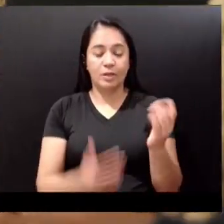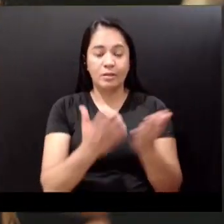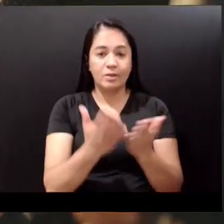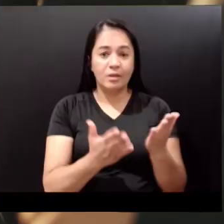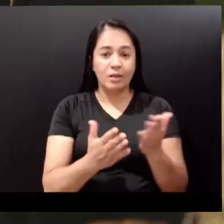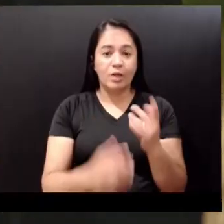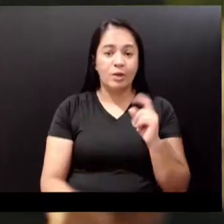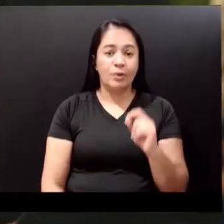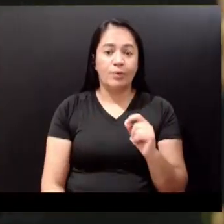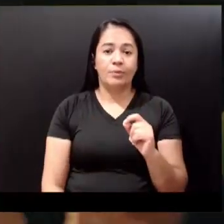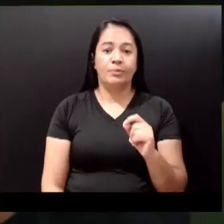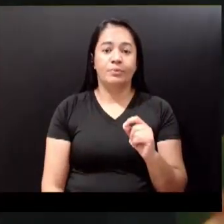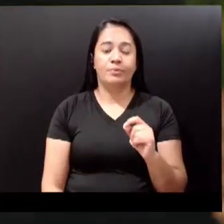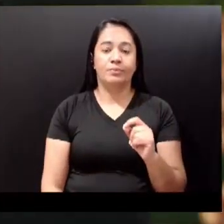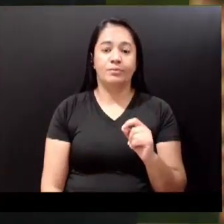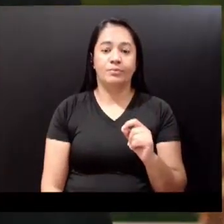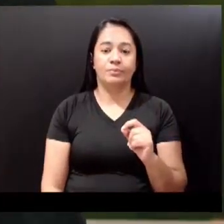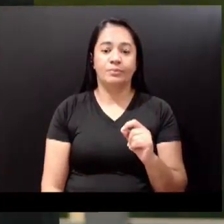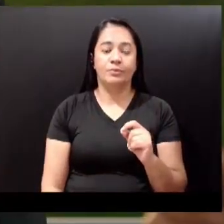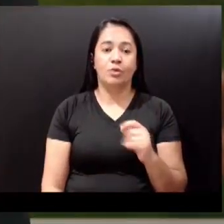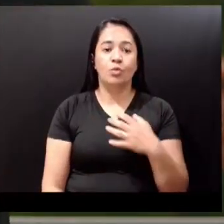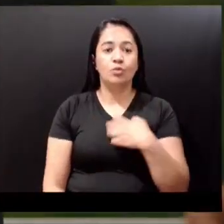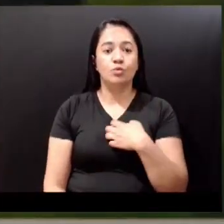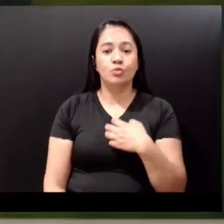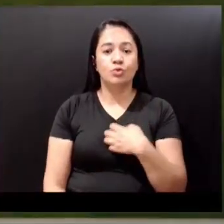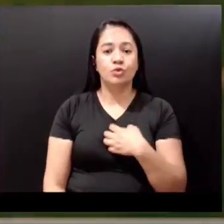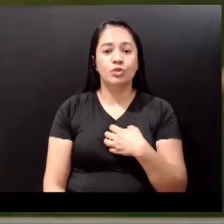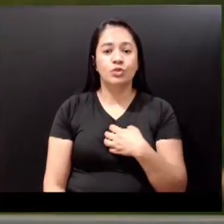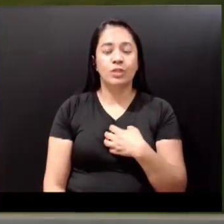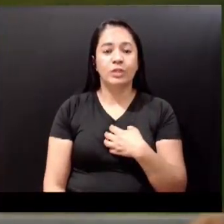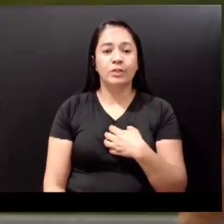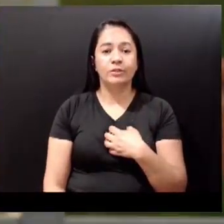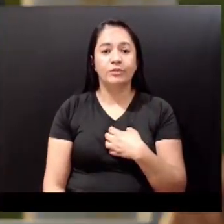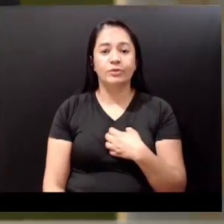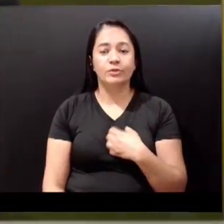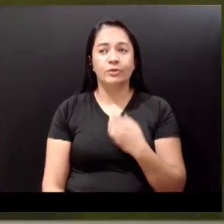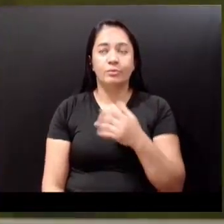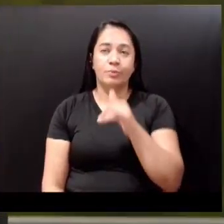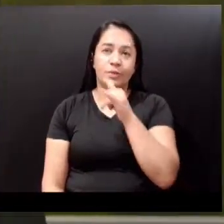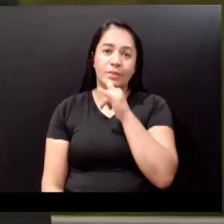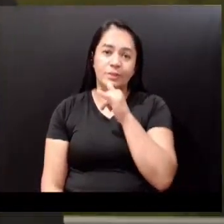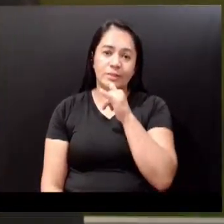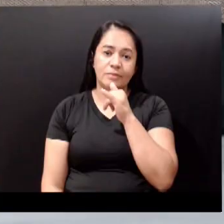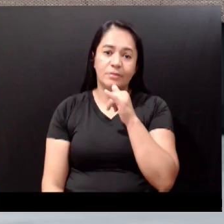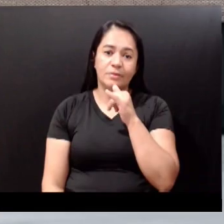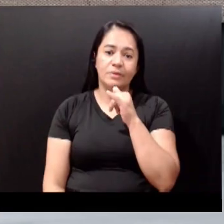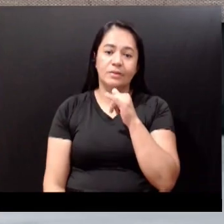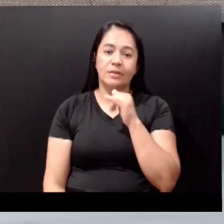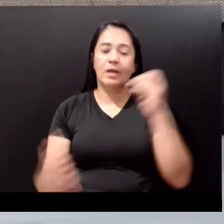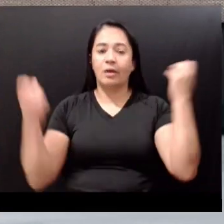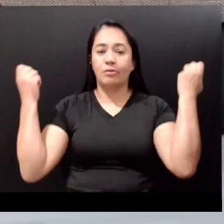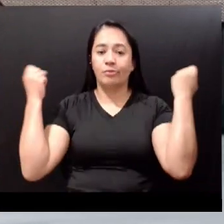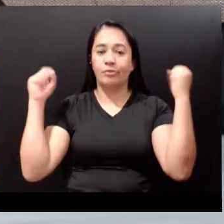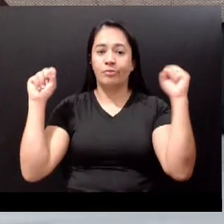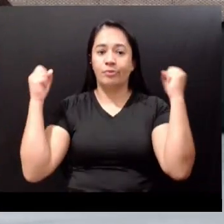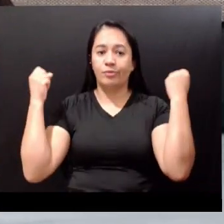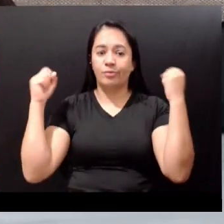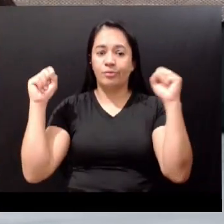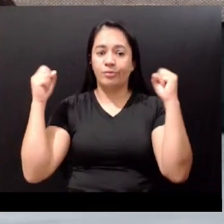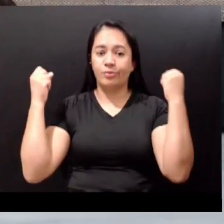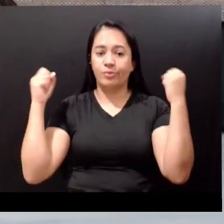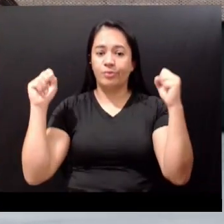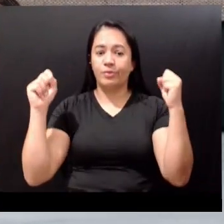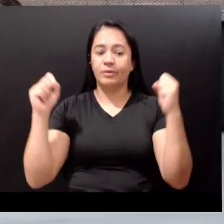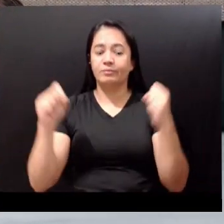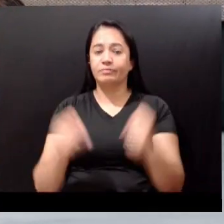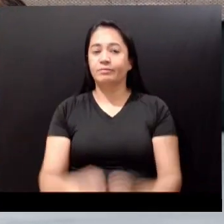do tratamento da fibromialgia é o manejo não medicamentoso. Por exemplo, a atividade física. A